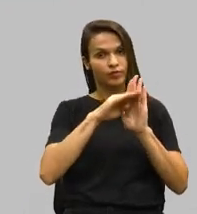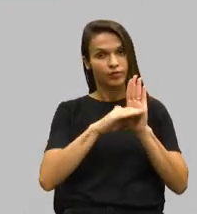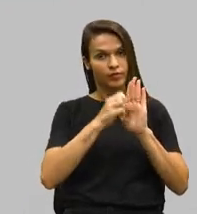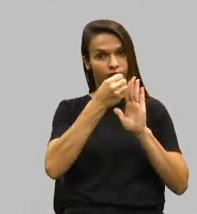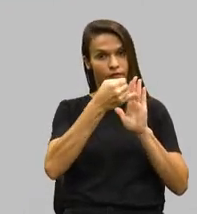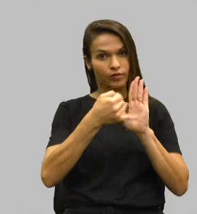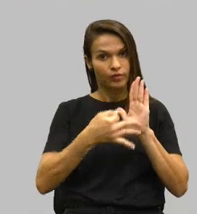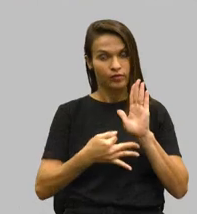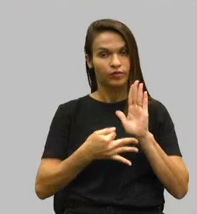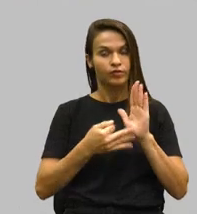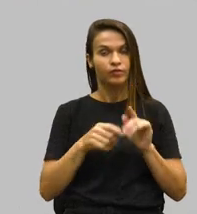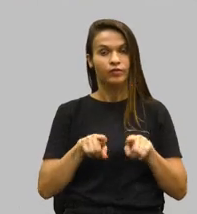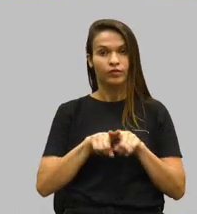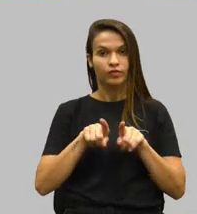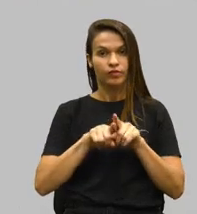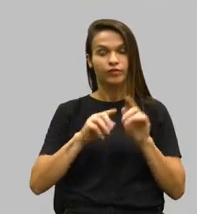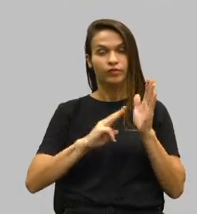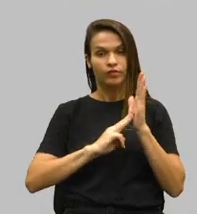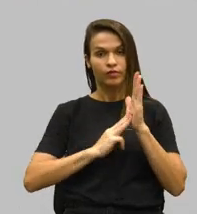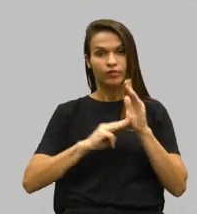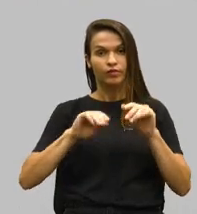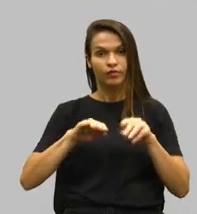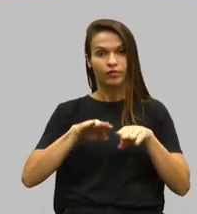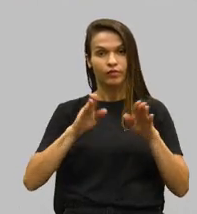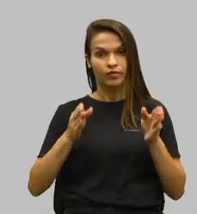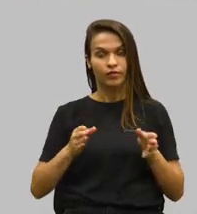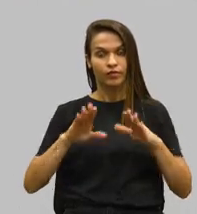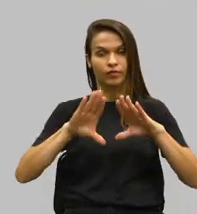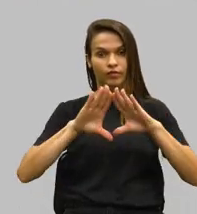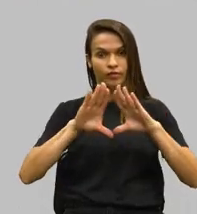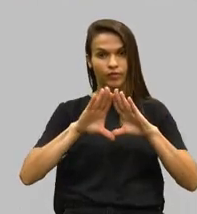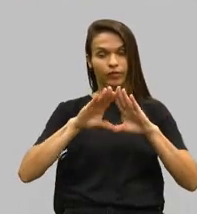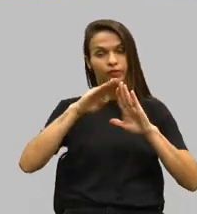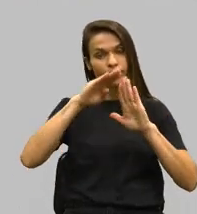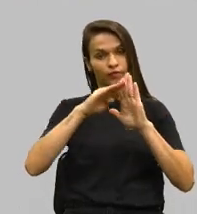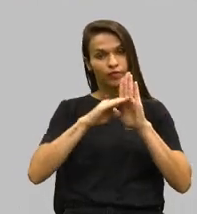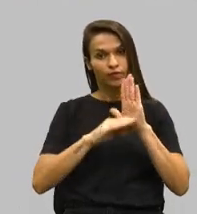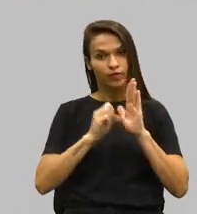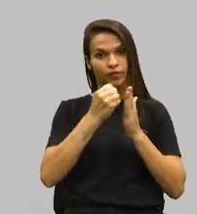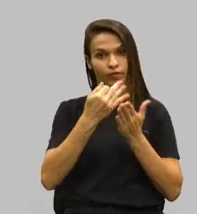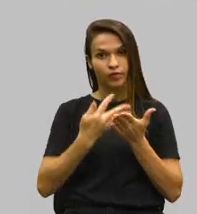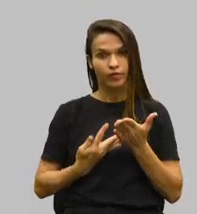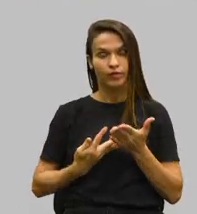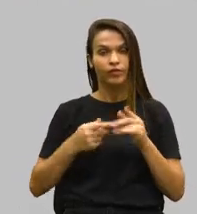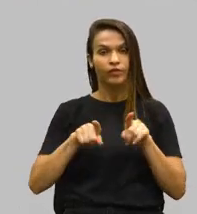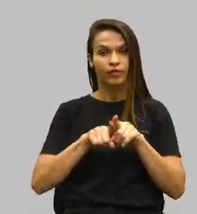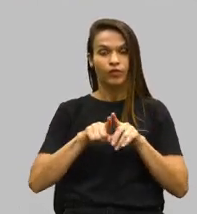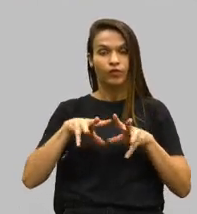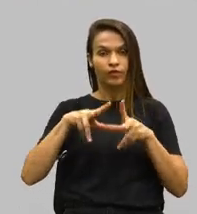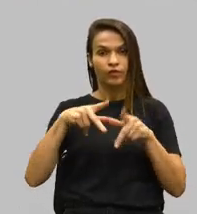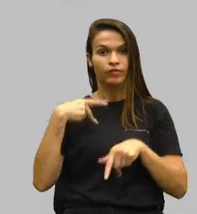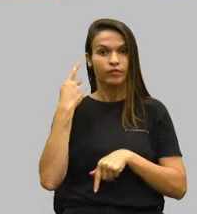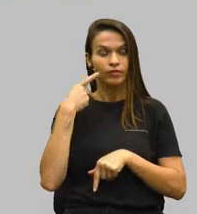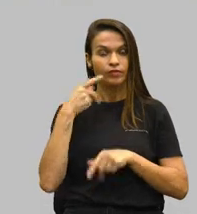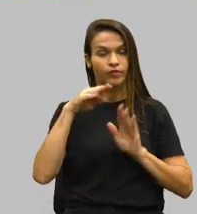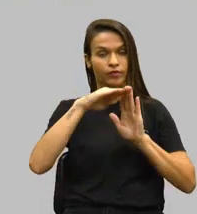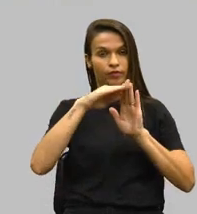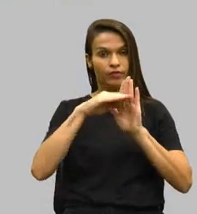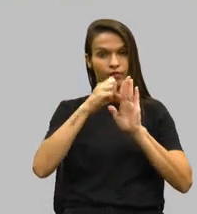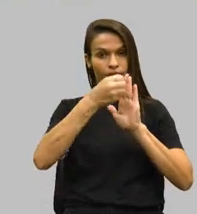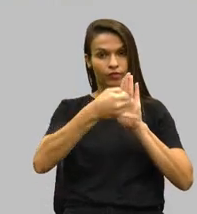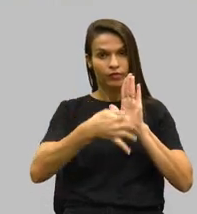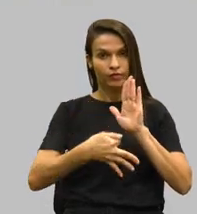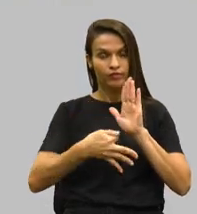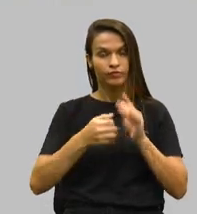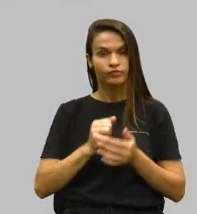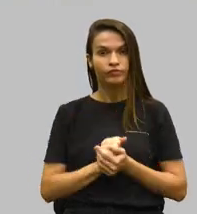de inscrição membros da mesa da Assembleia por ordem de inscrição demais parlamentares por ordem de inscrição